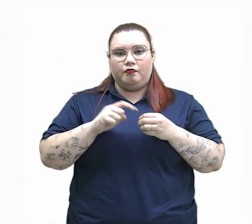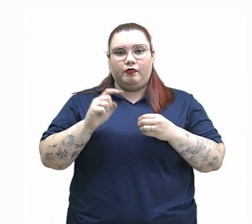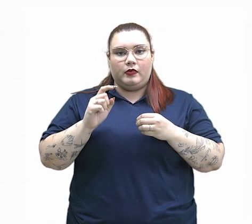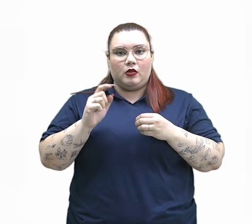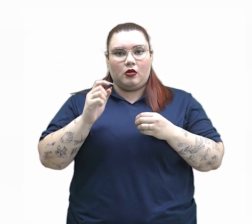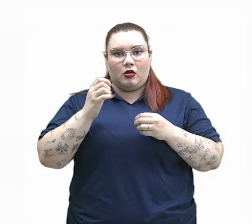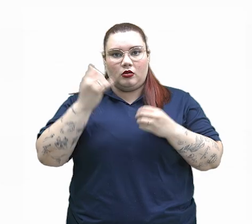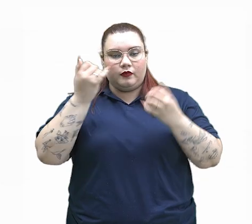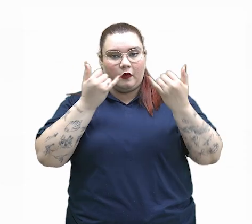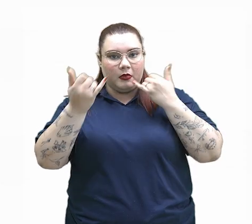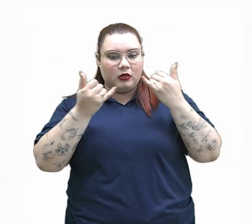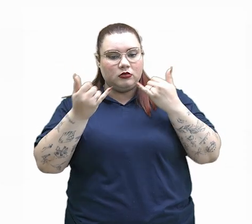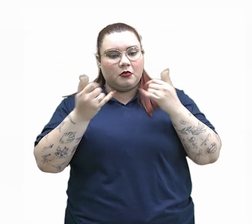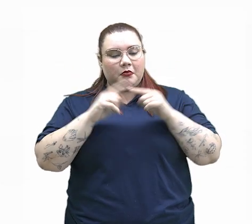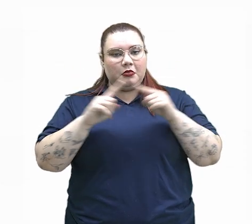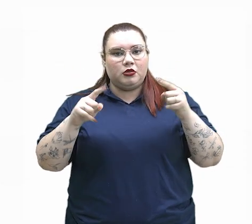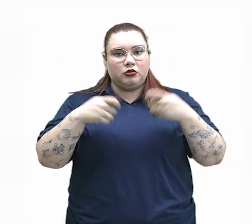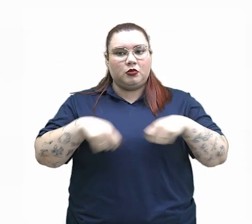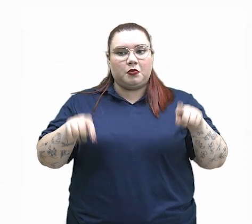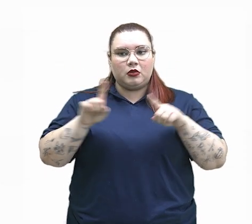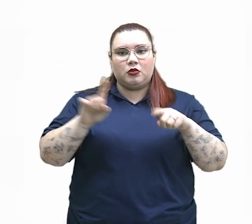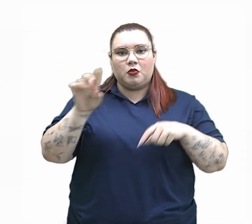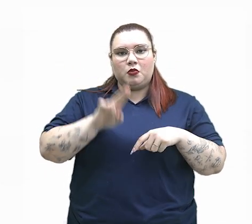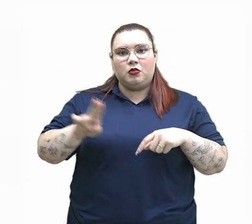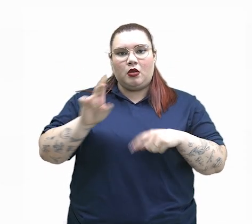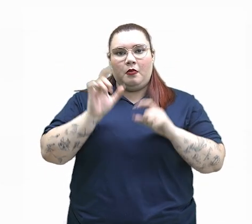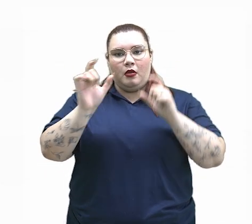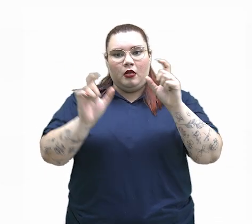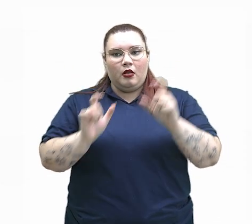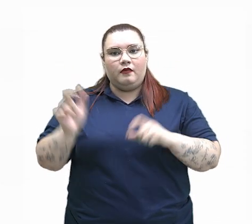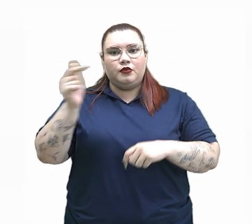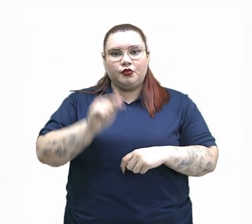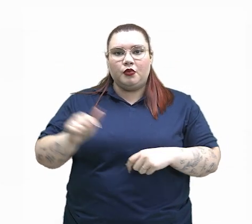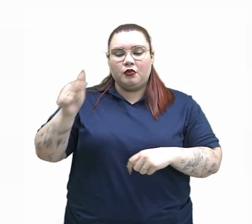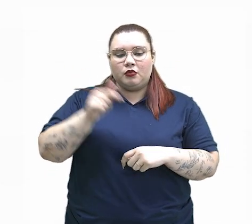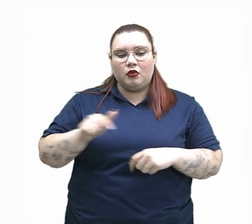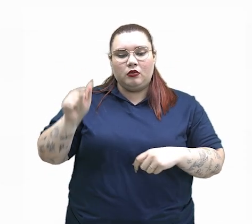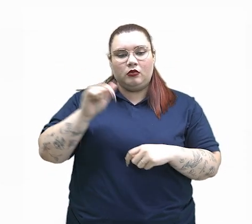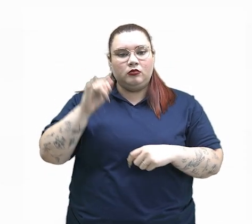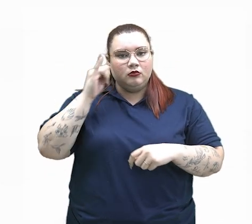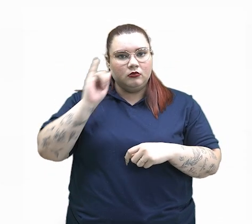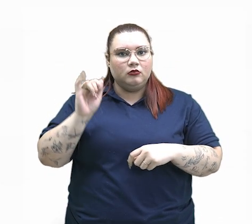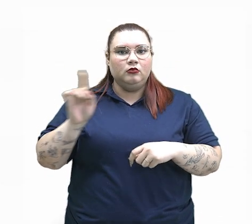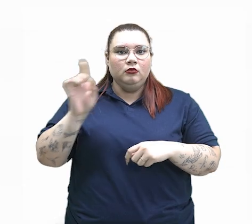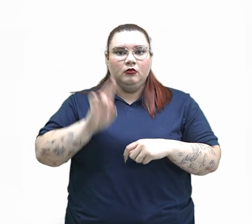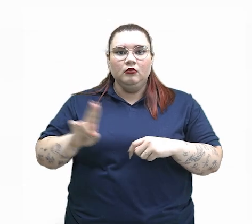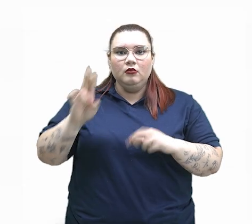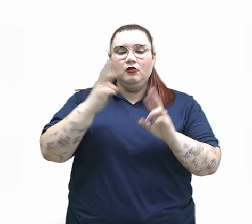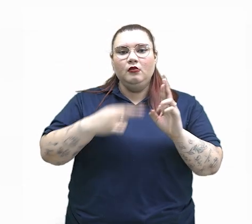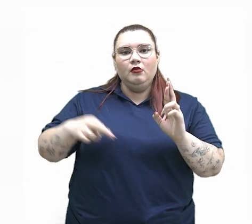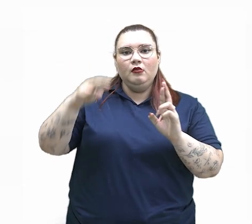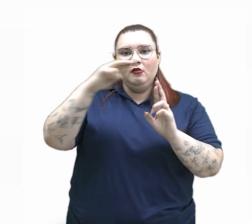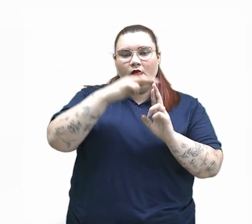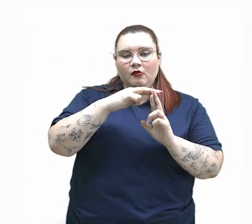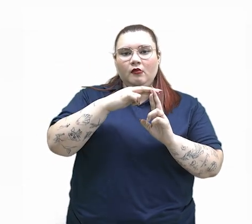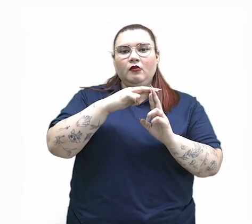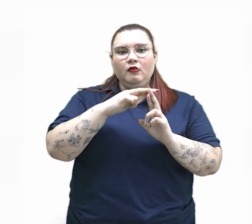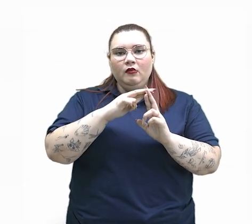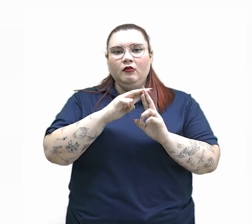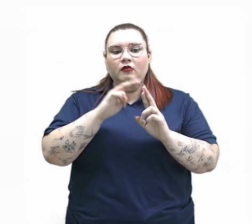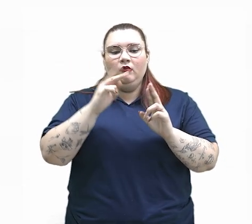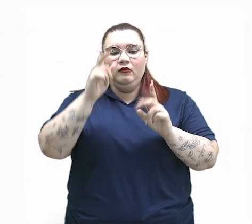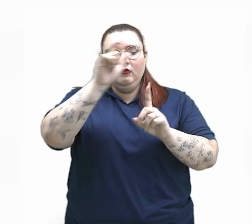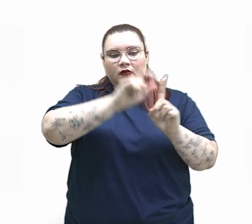palavras excessivamente, né. Então vejam que ela utiliza ali uma referenciação, né, desses indivíduos e esses